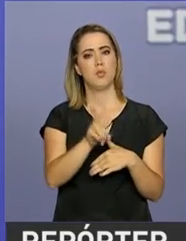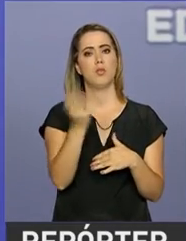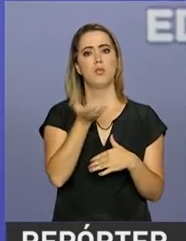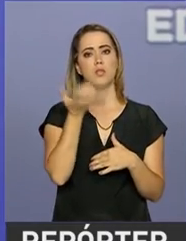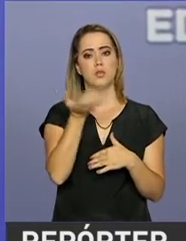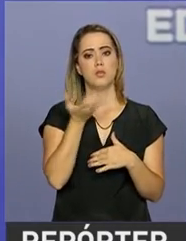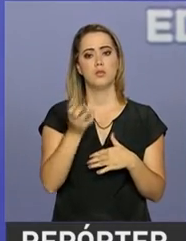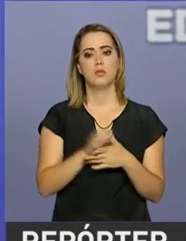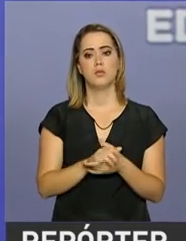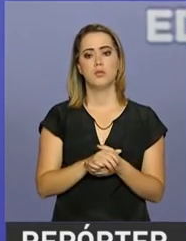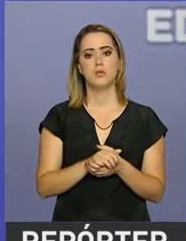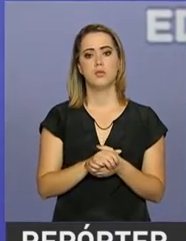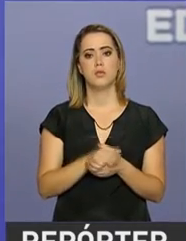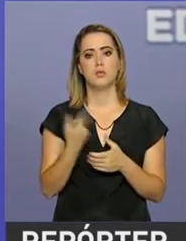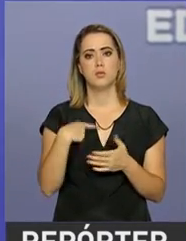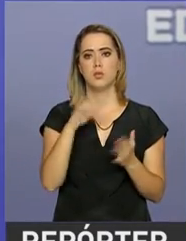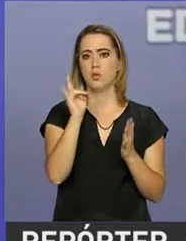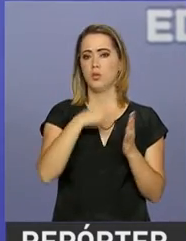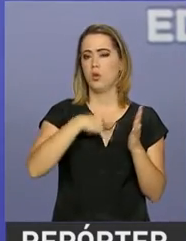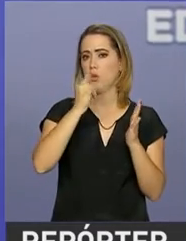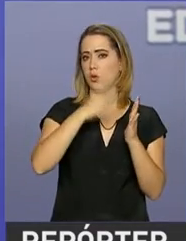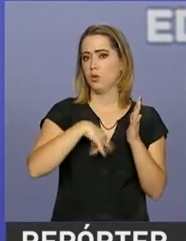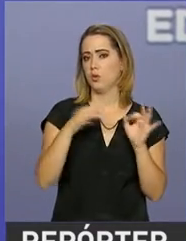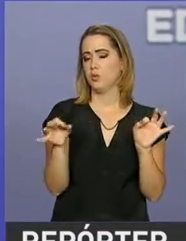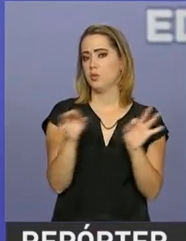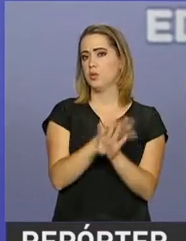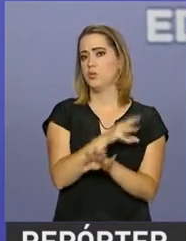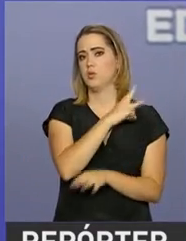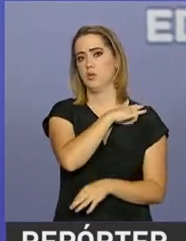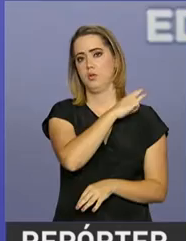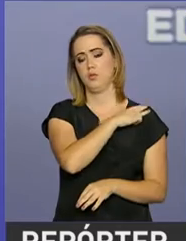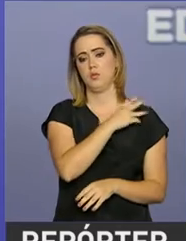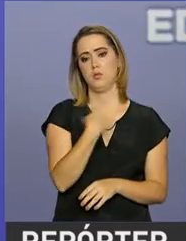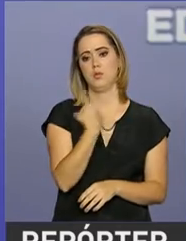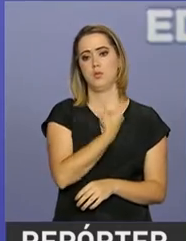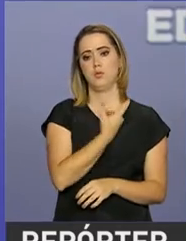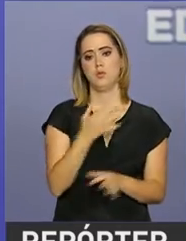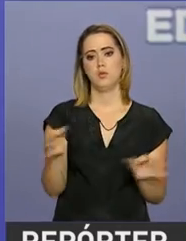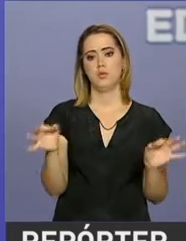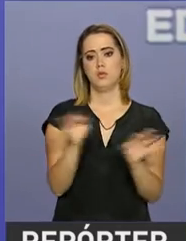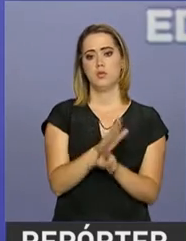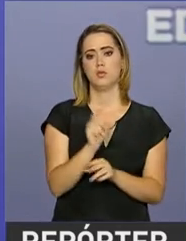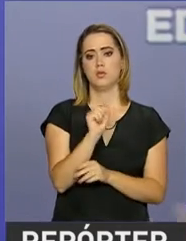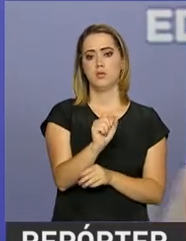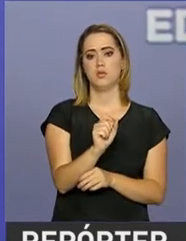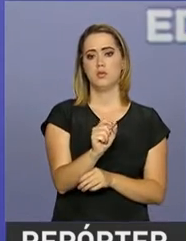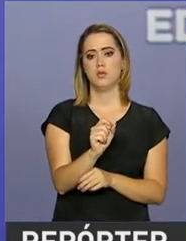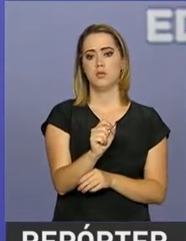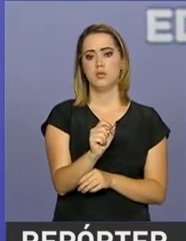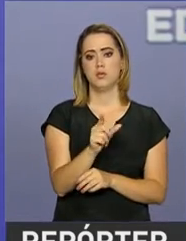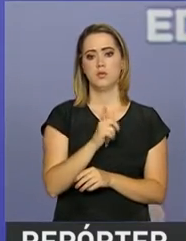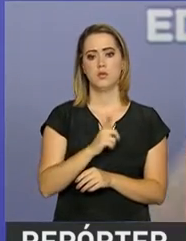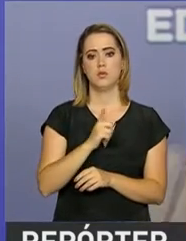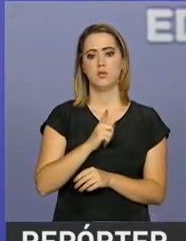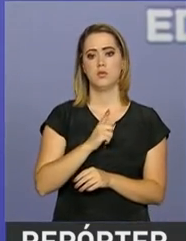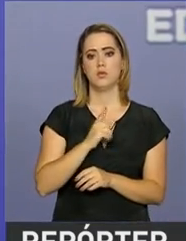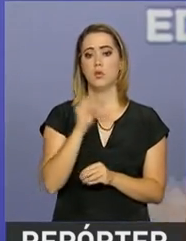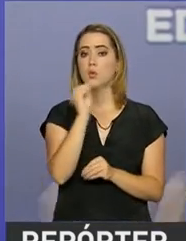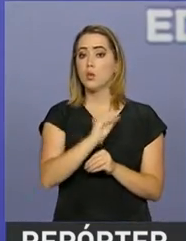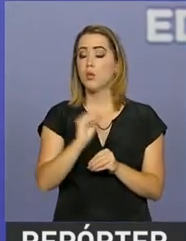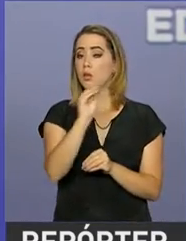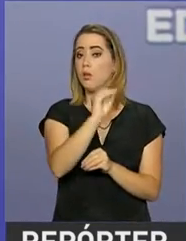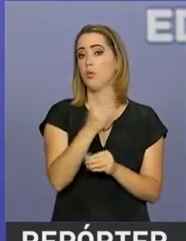ter uma certificação de conclusão do ensino médio e nós queremos fazer com que haja um tratamento